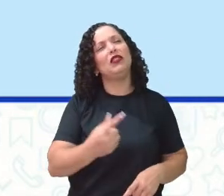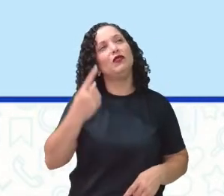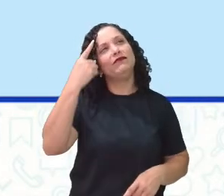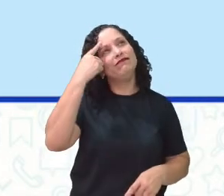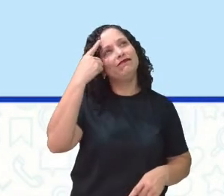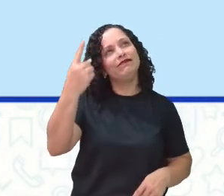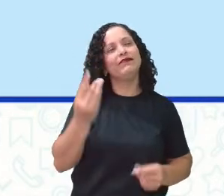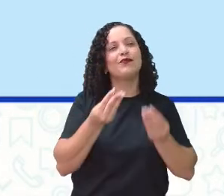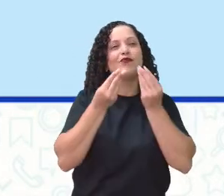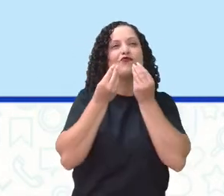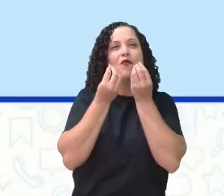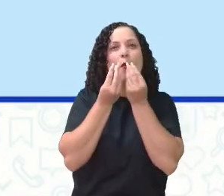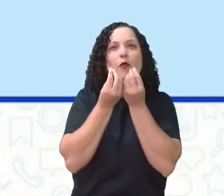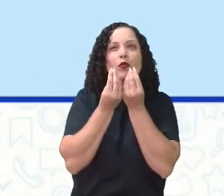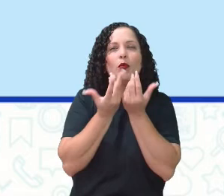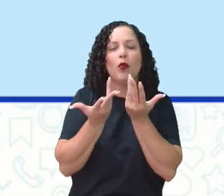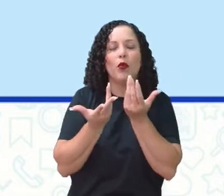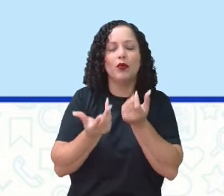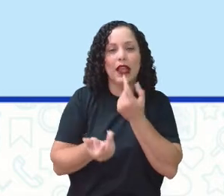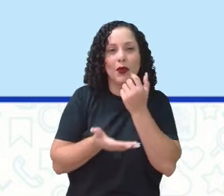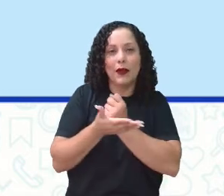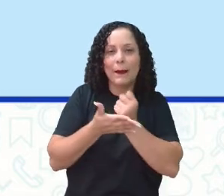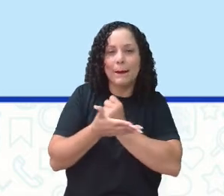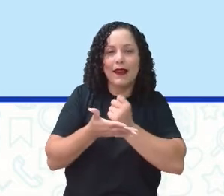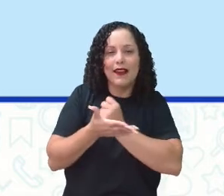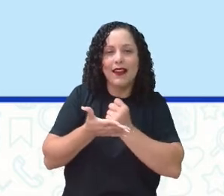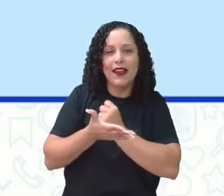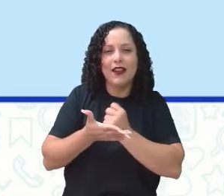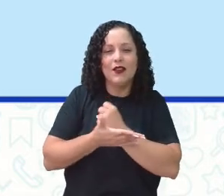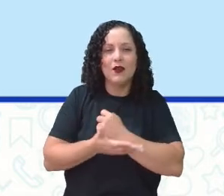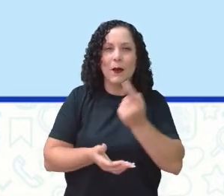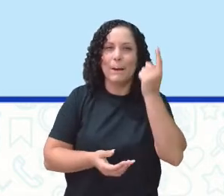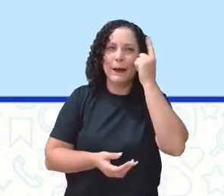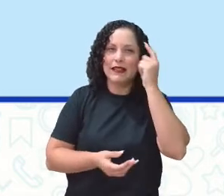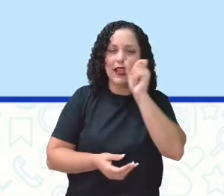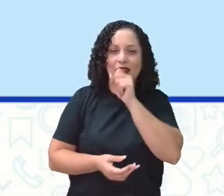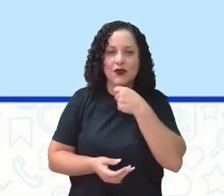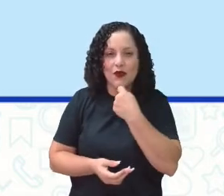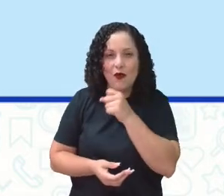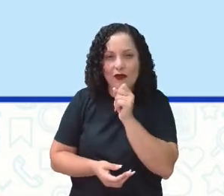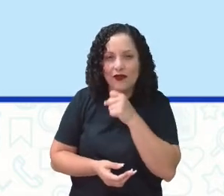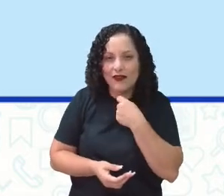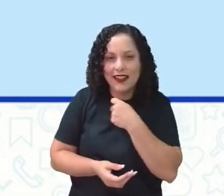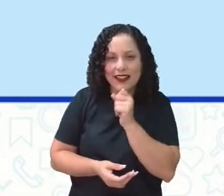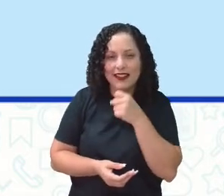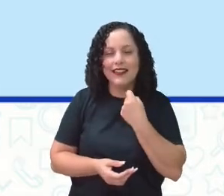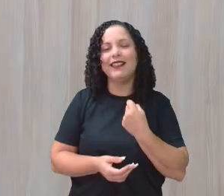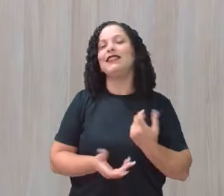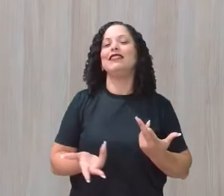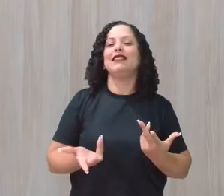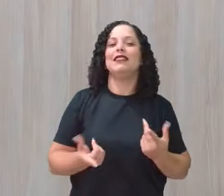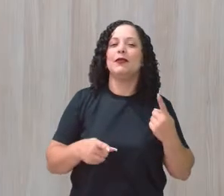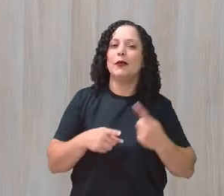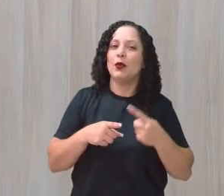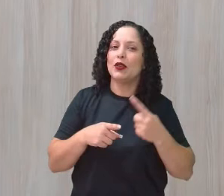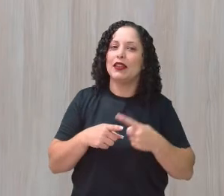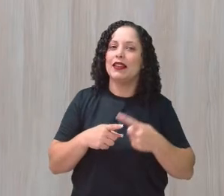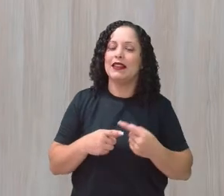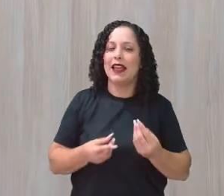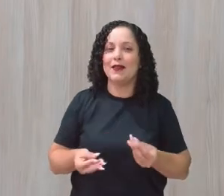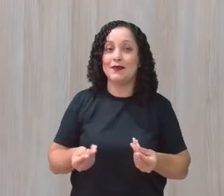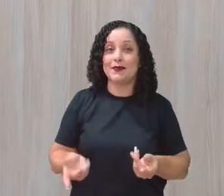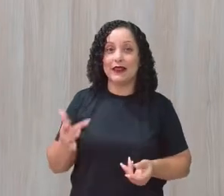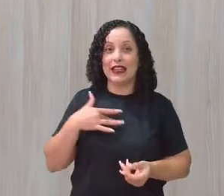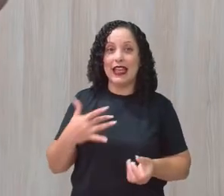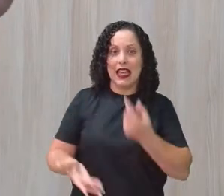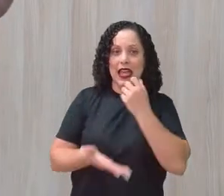sabor do remédio com sorvete e calda de morango? Porque geralmente só gostamos daquela medicação que